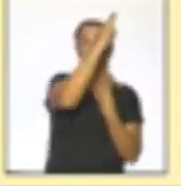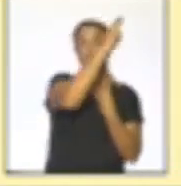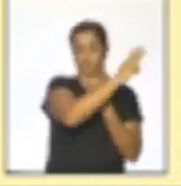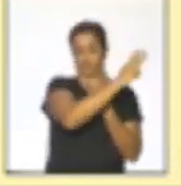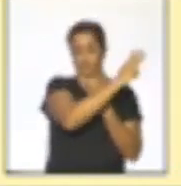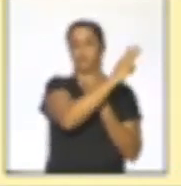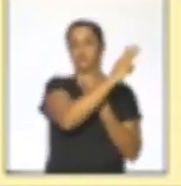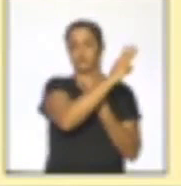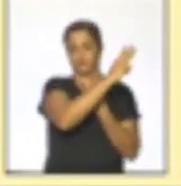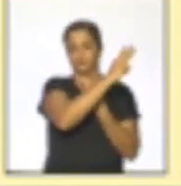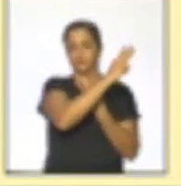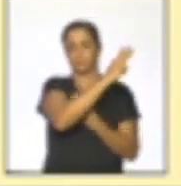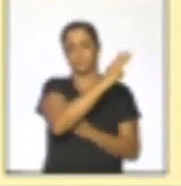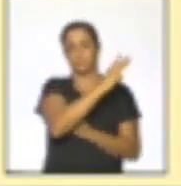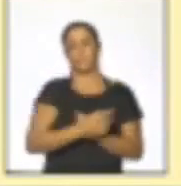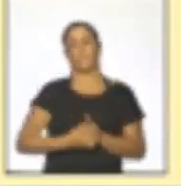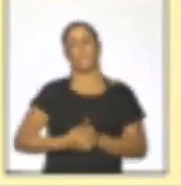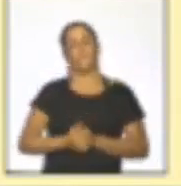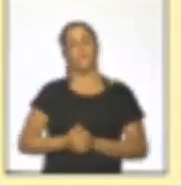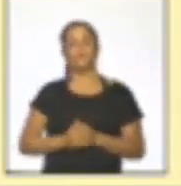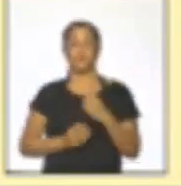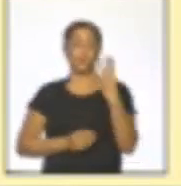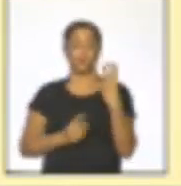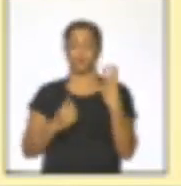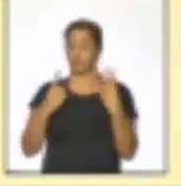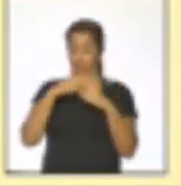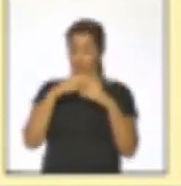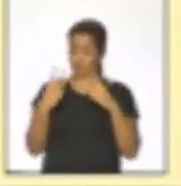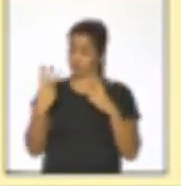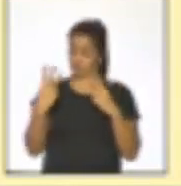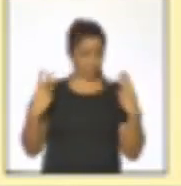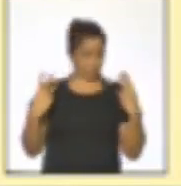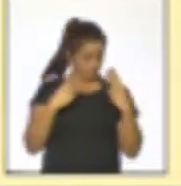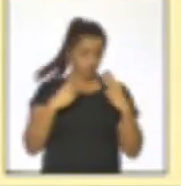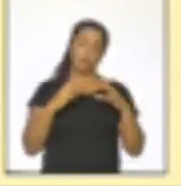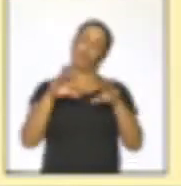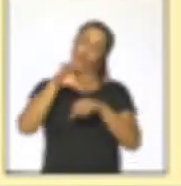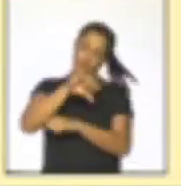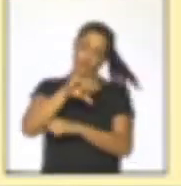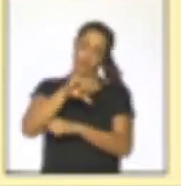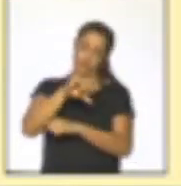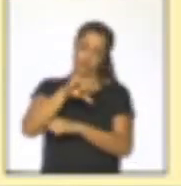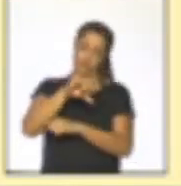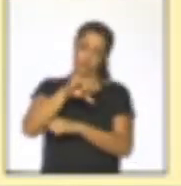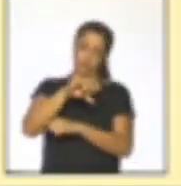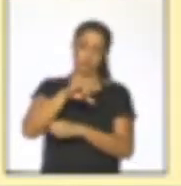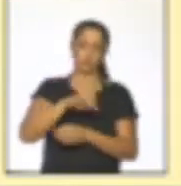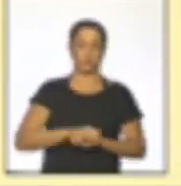3, e aqui é o 3. 3 vezes 3, 9.